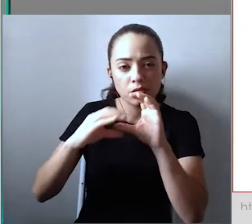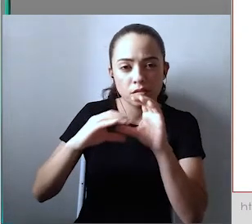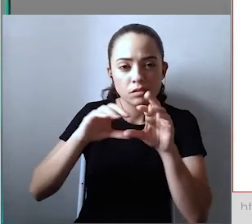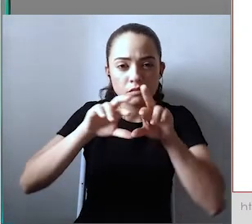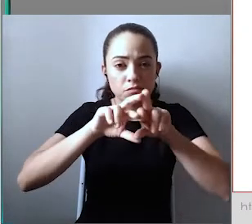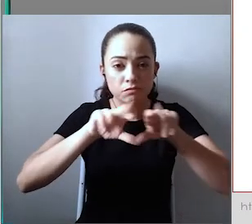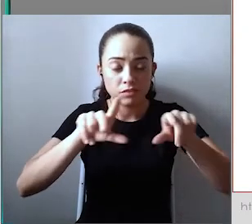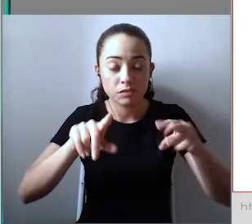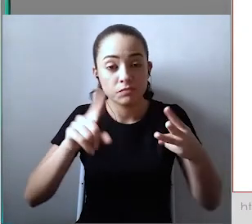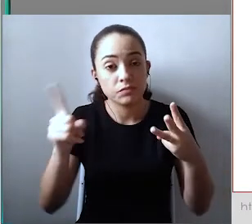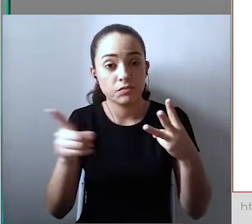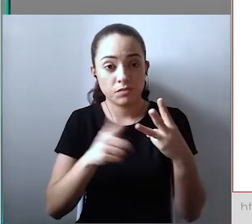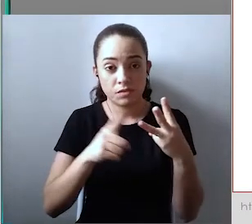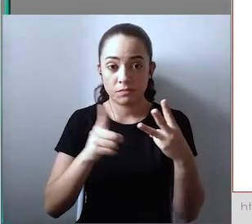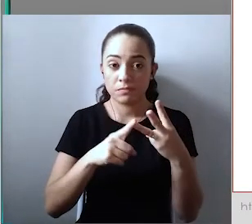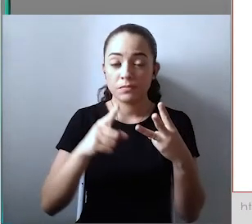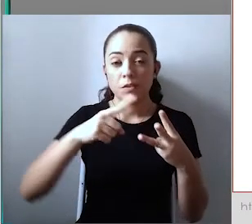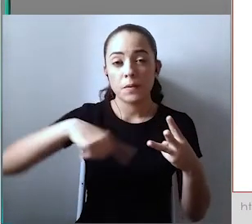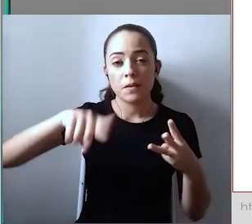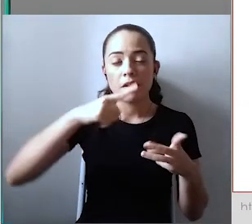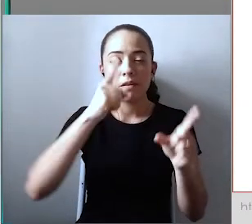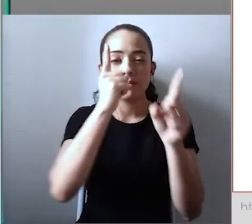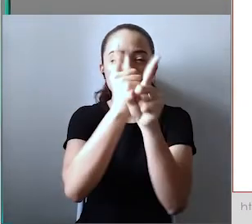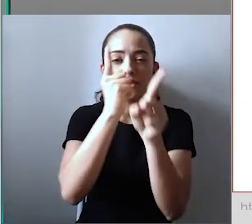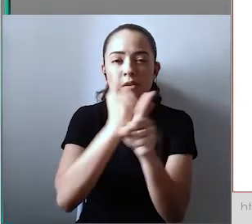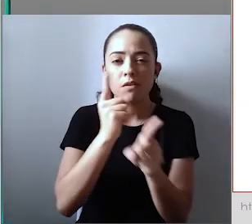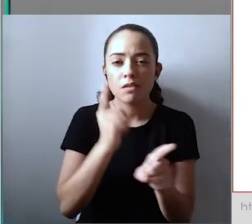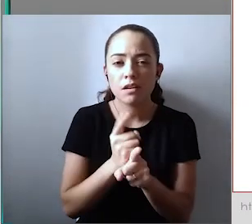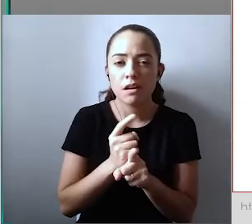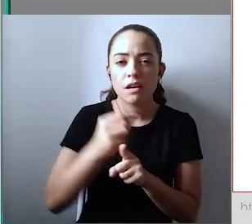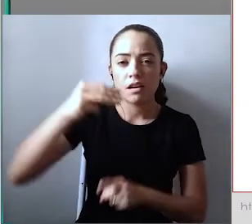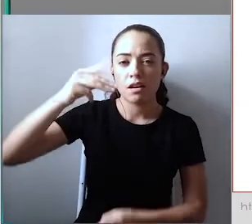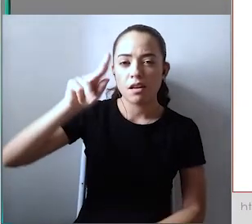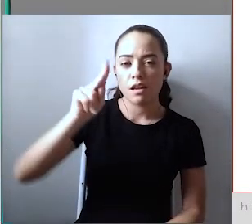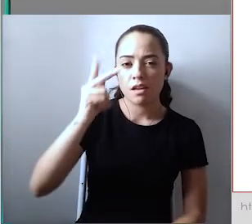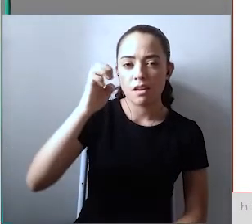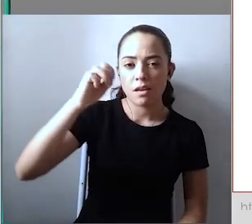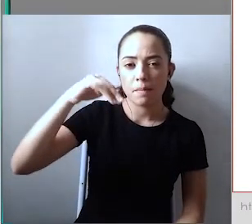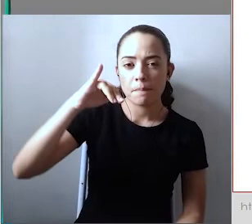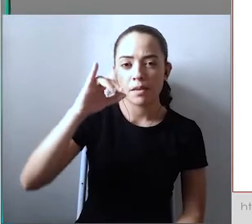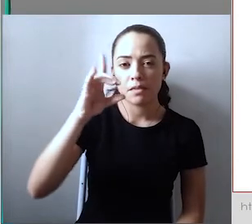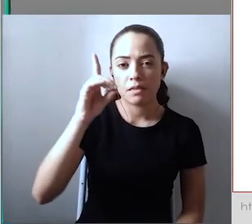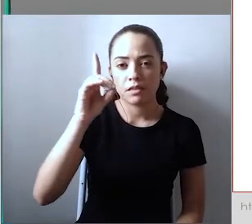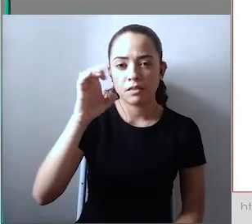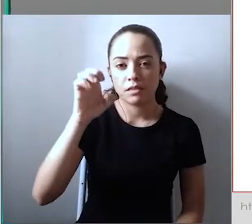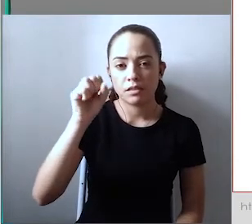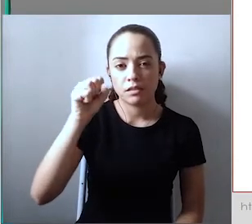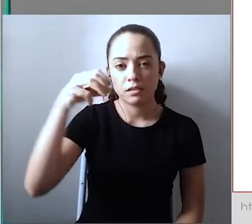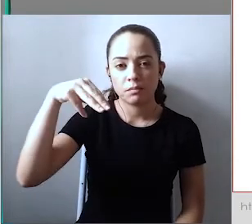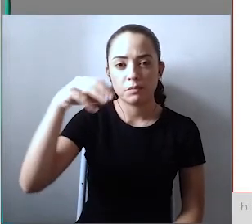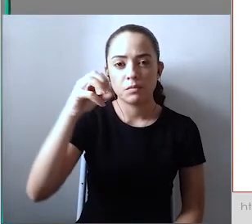junções comunicantes. E para o domínio basal, veremos a presença de M-desmossomos.